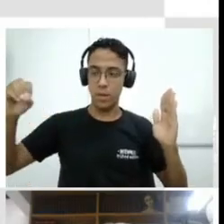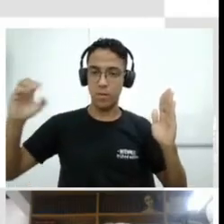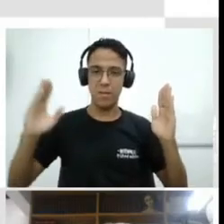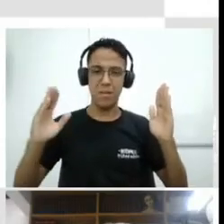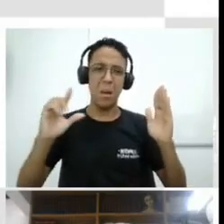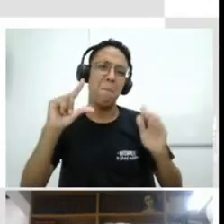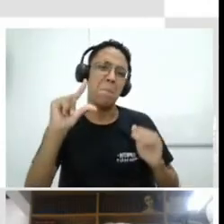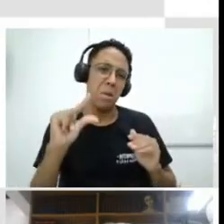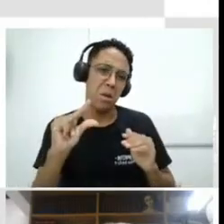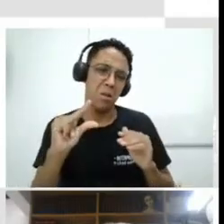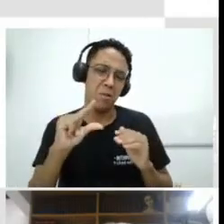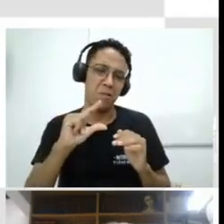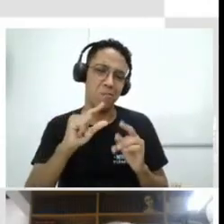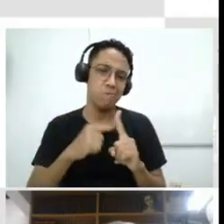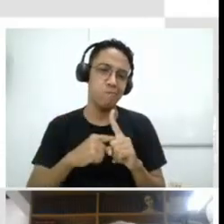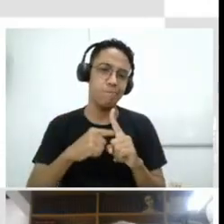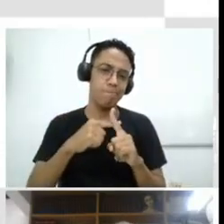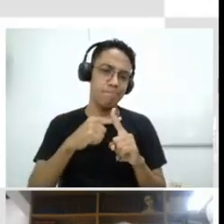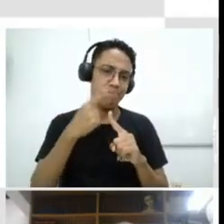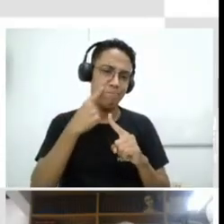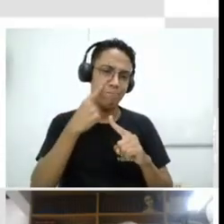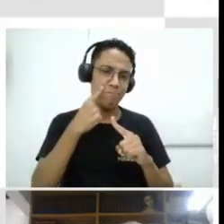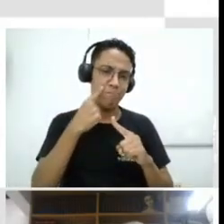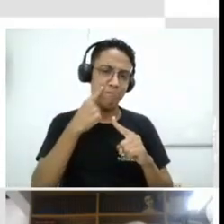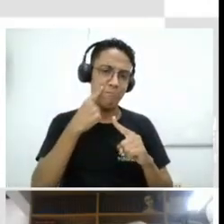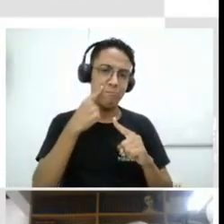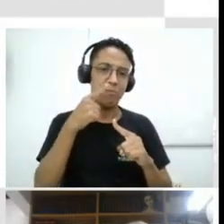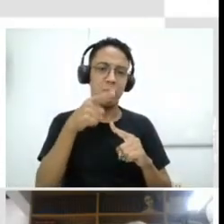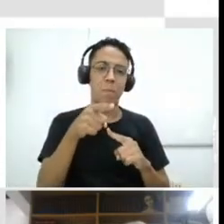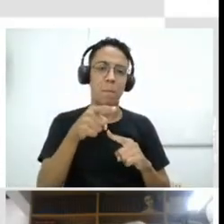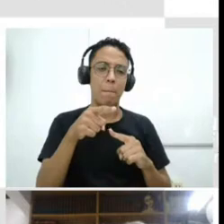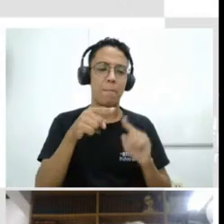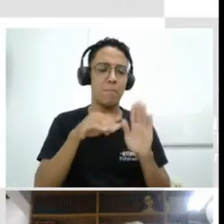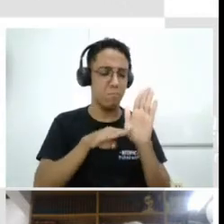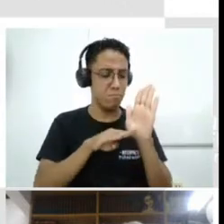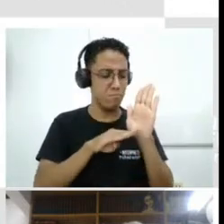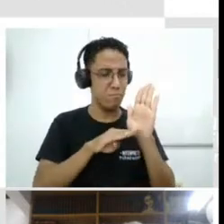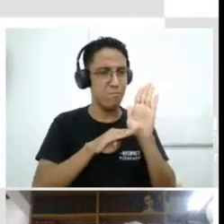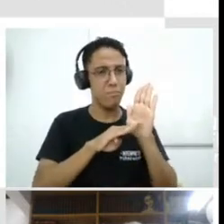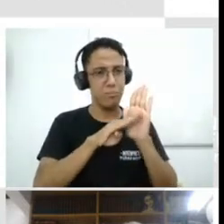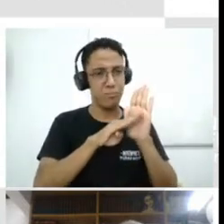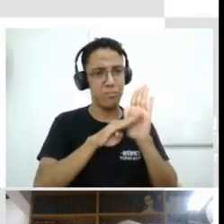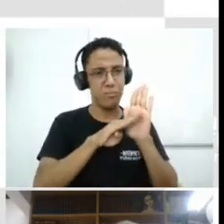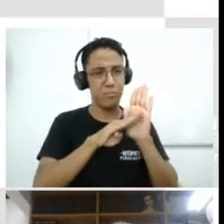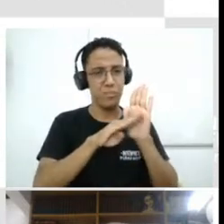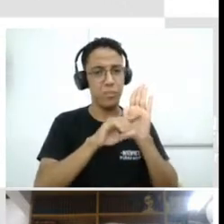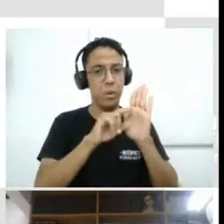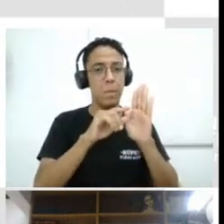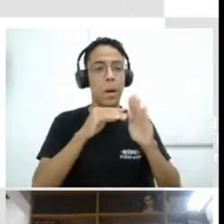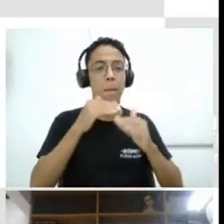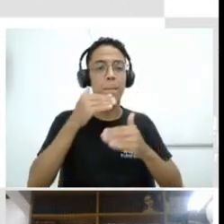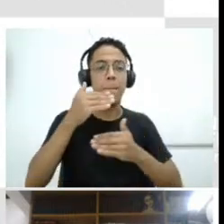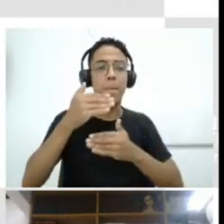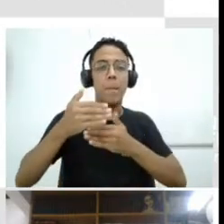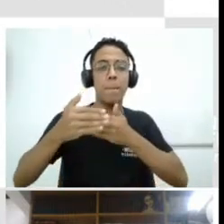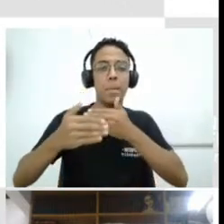formato desse aumento, né? E o que era esse formato? Era mais ou menos uma coisa... Nós estamos aumentando por